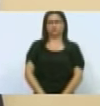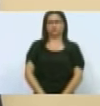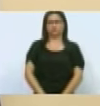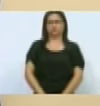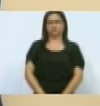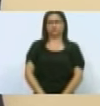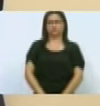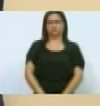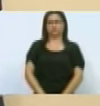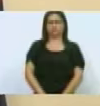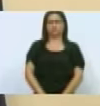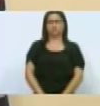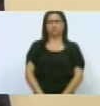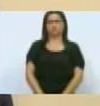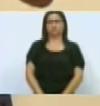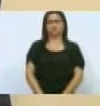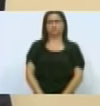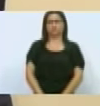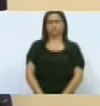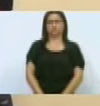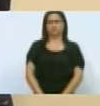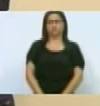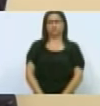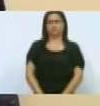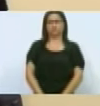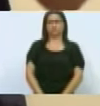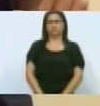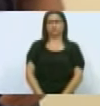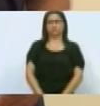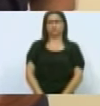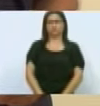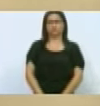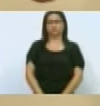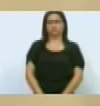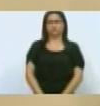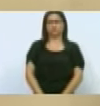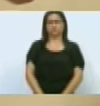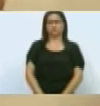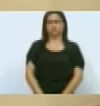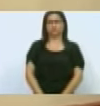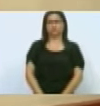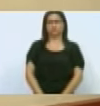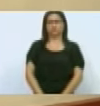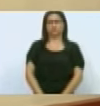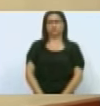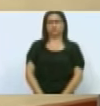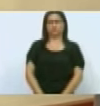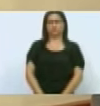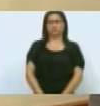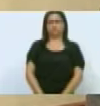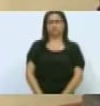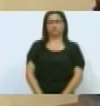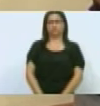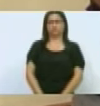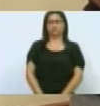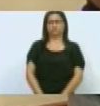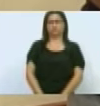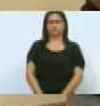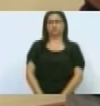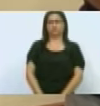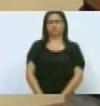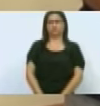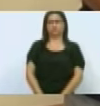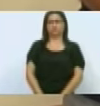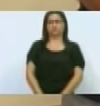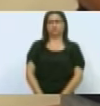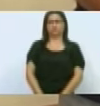se treinar no básico e evoluir e abrir a mente, entenderam? Olá, pessoal, ninguém precisa ficar com medo de não